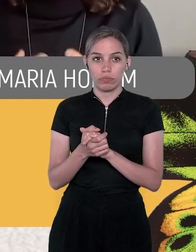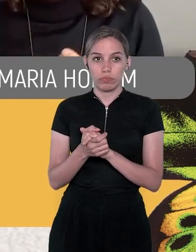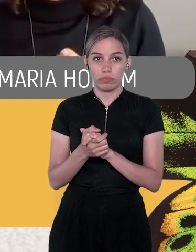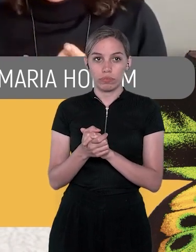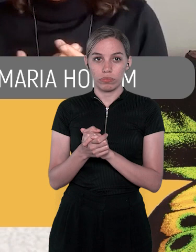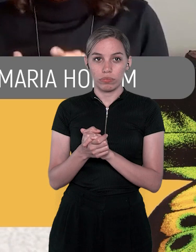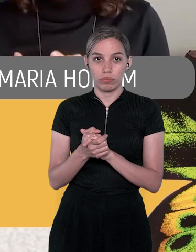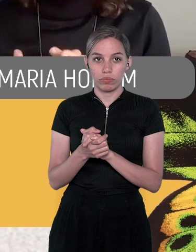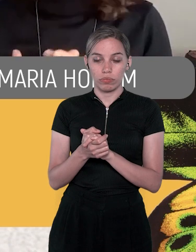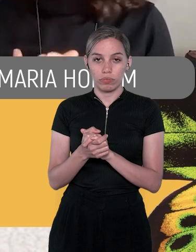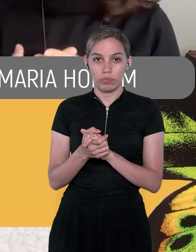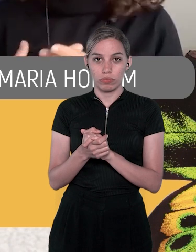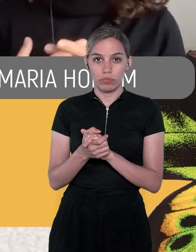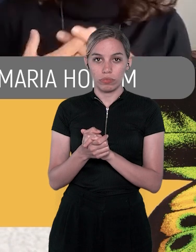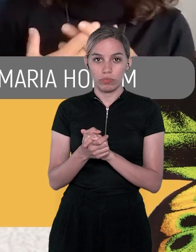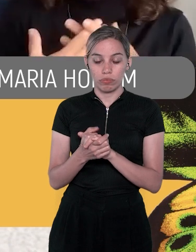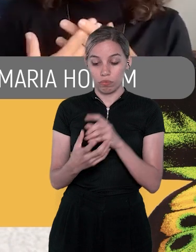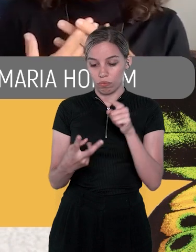polarizações. Uma,